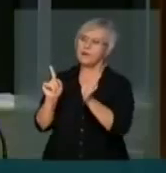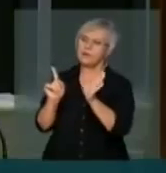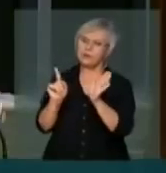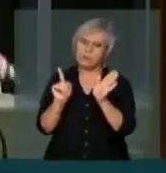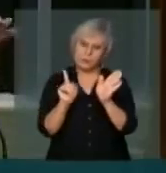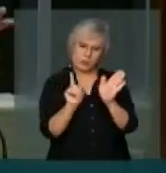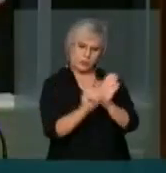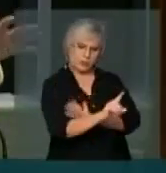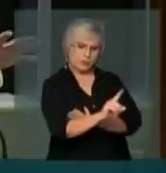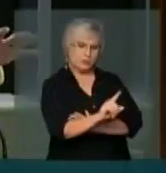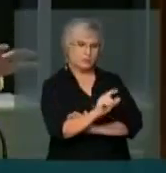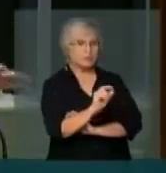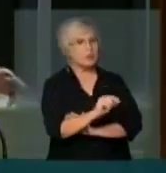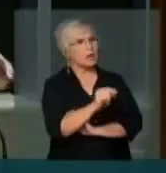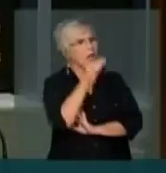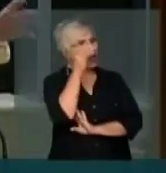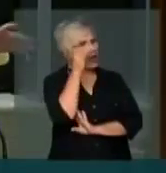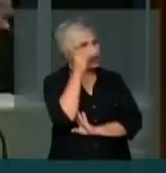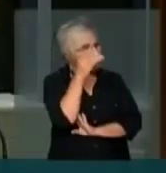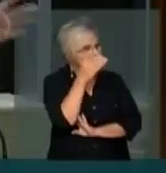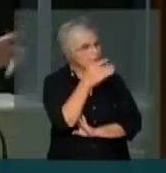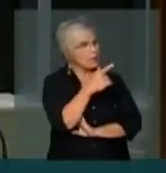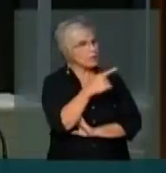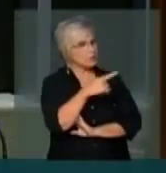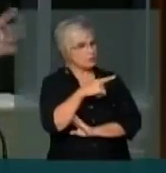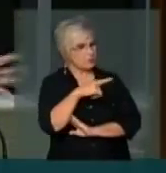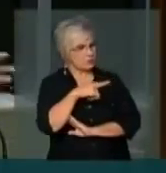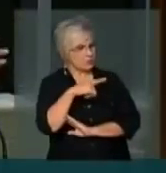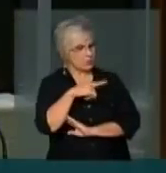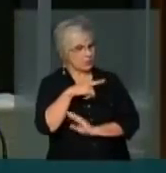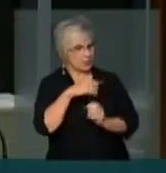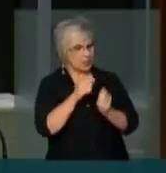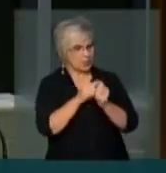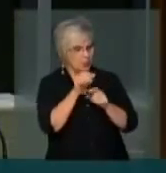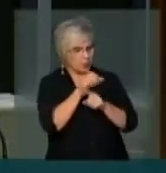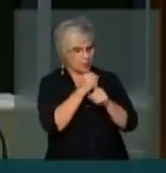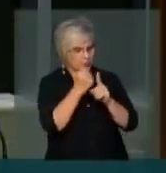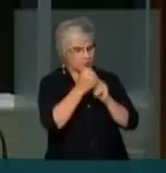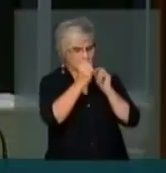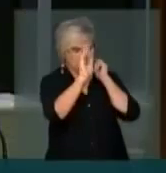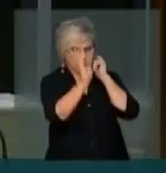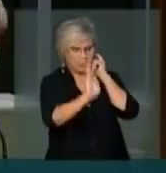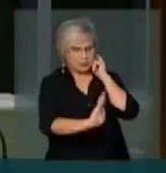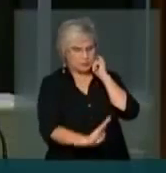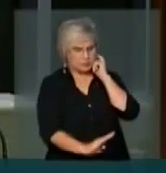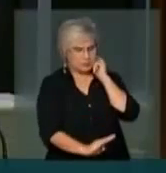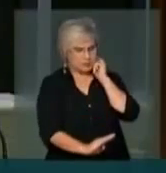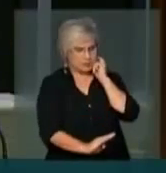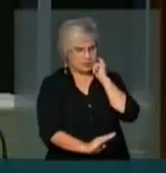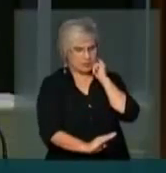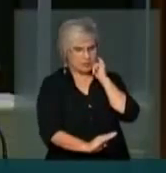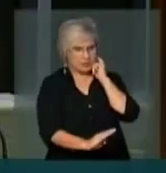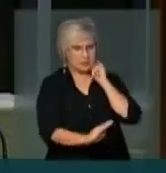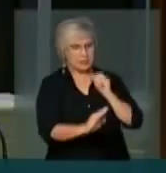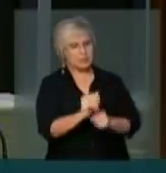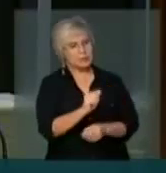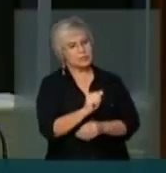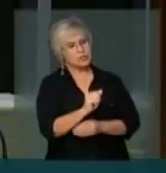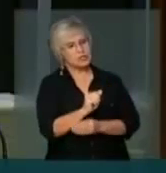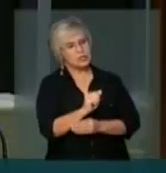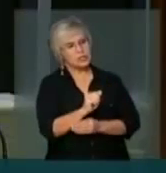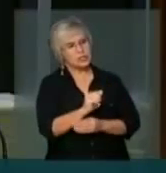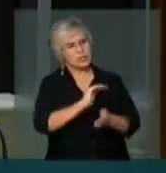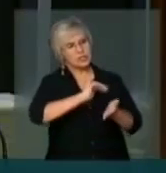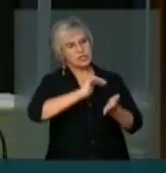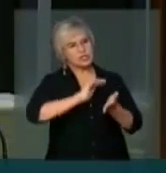sobre os interesses que tinha ele e a sociedade brasileira em interromper o